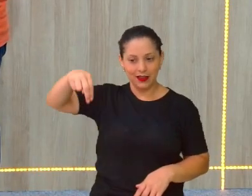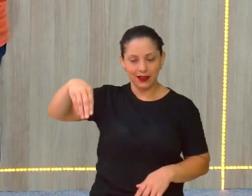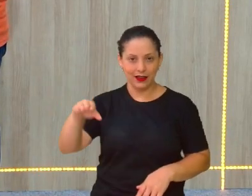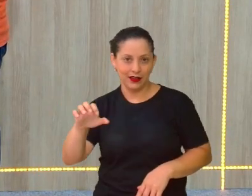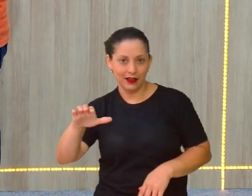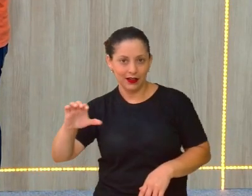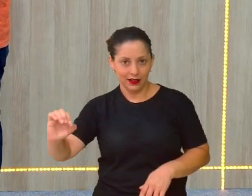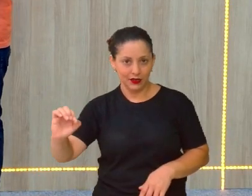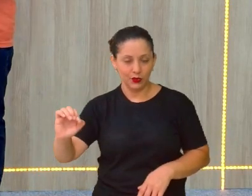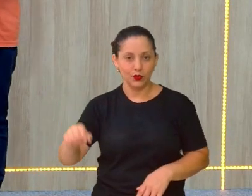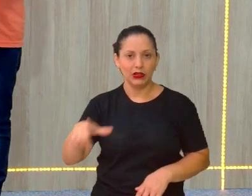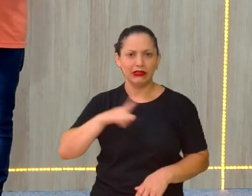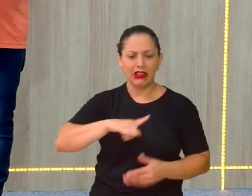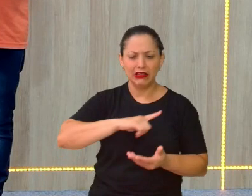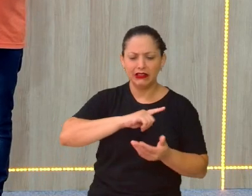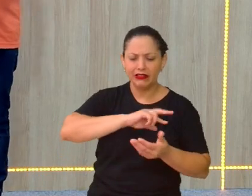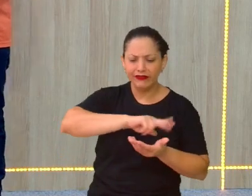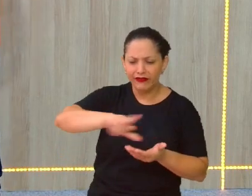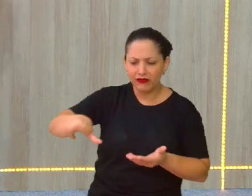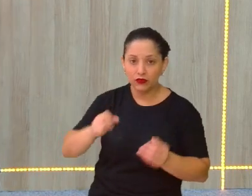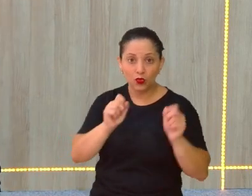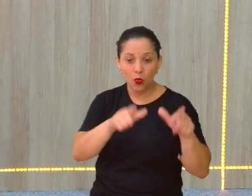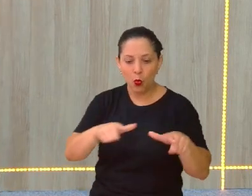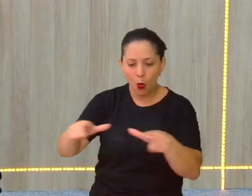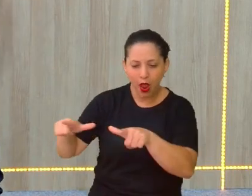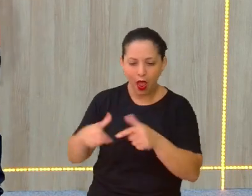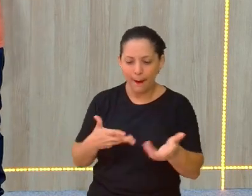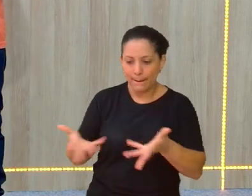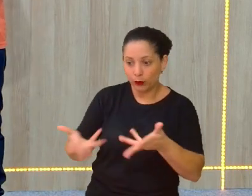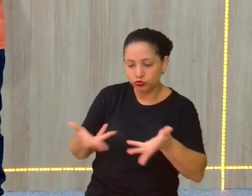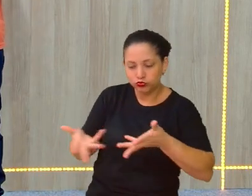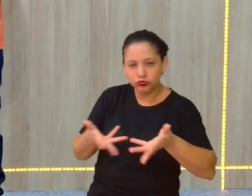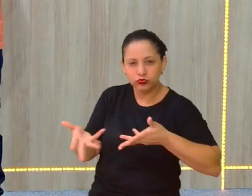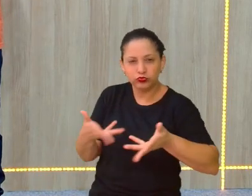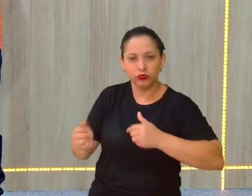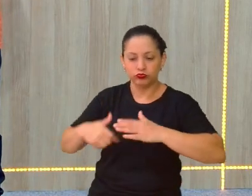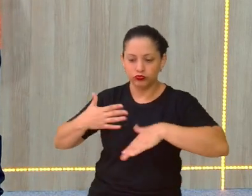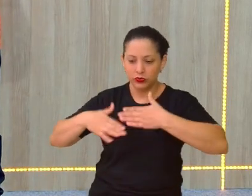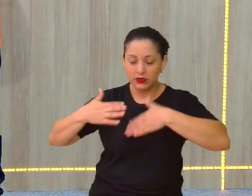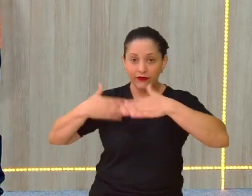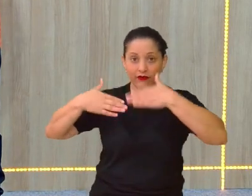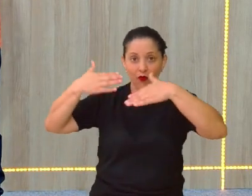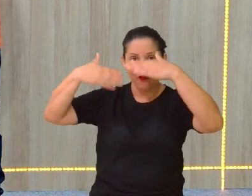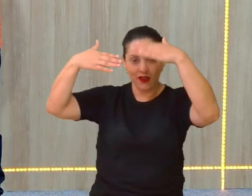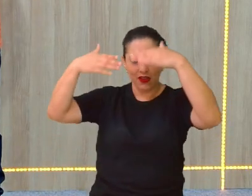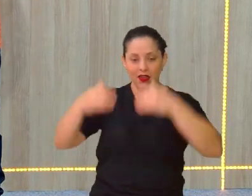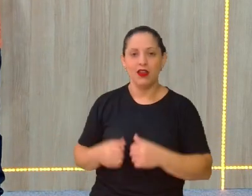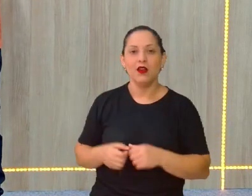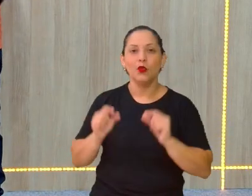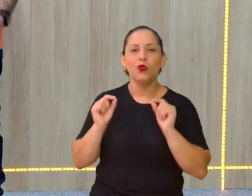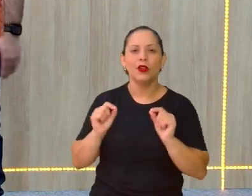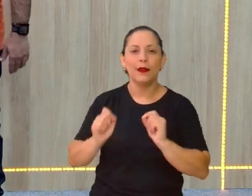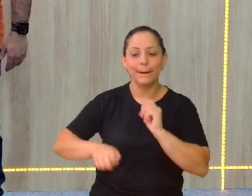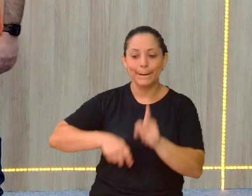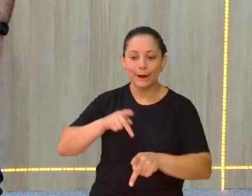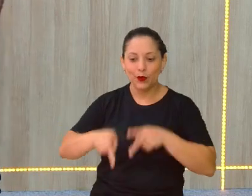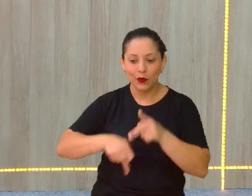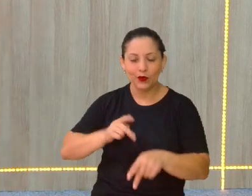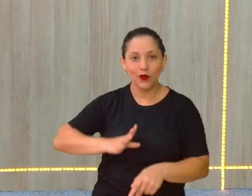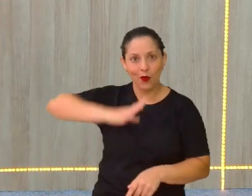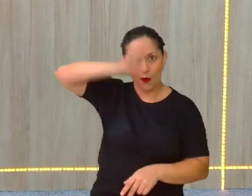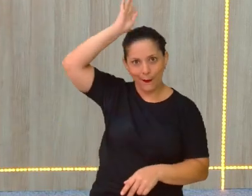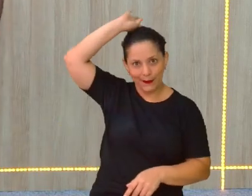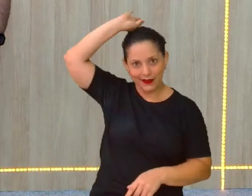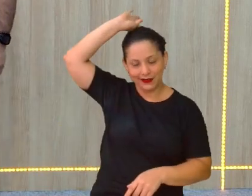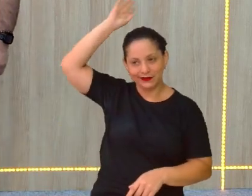férteis, né, que vai ser aí o local onde vai se desenvolver a civilização romana, né, antiga. E